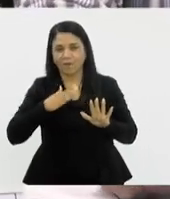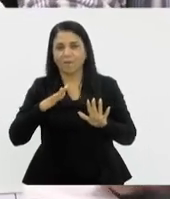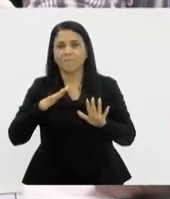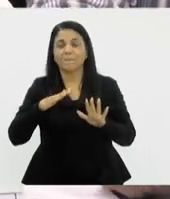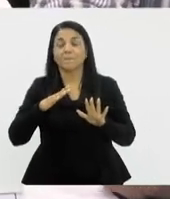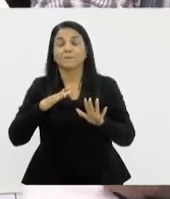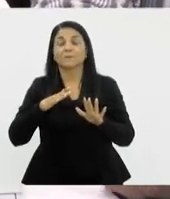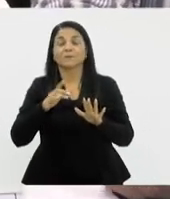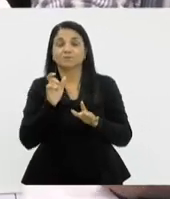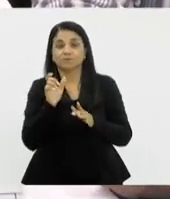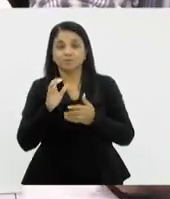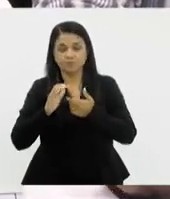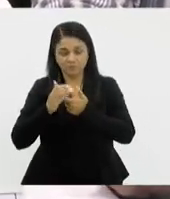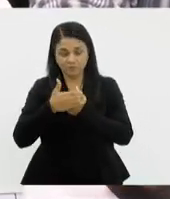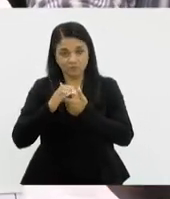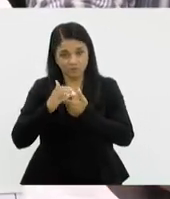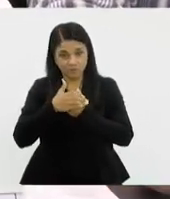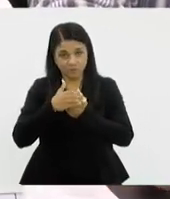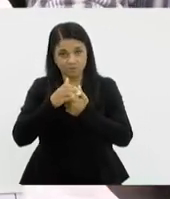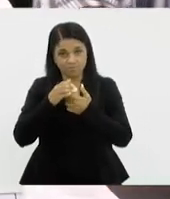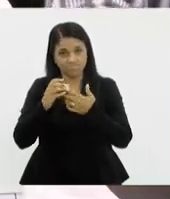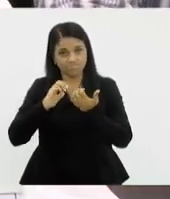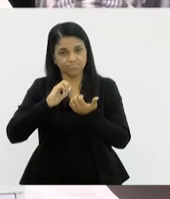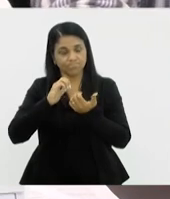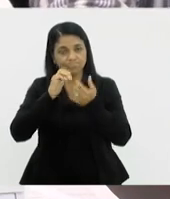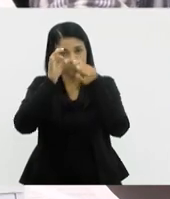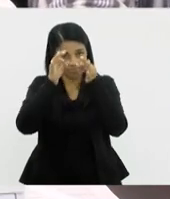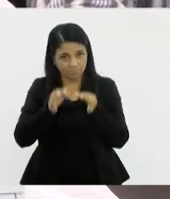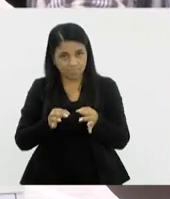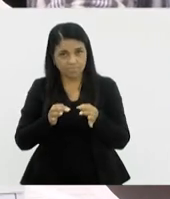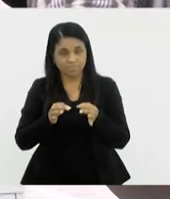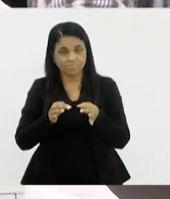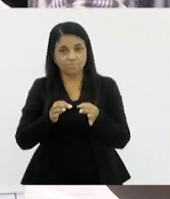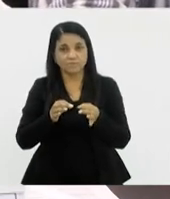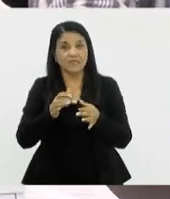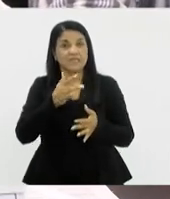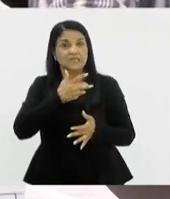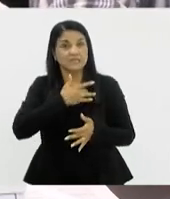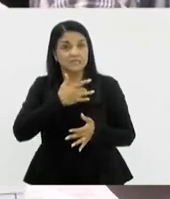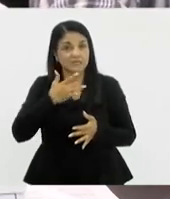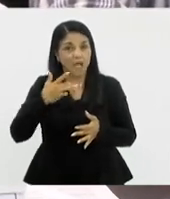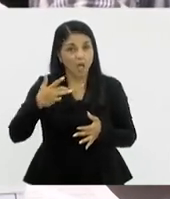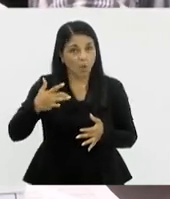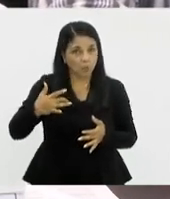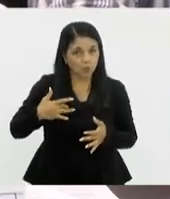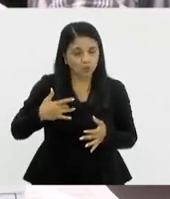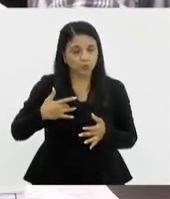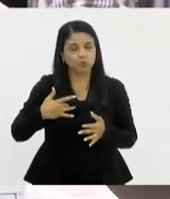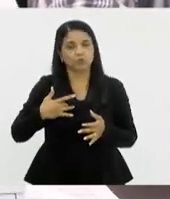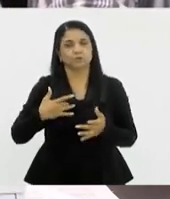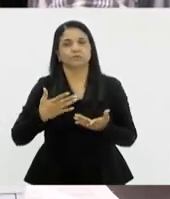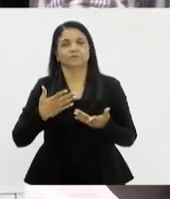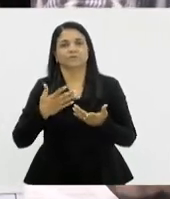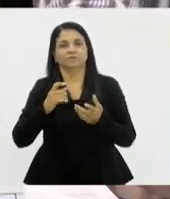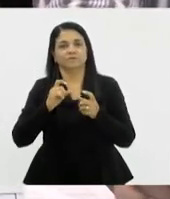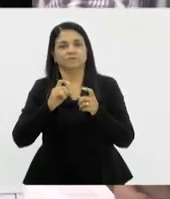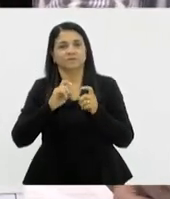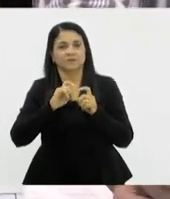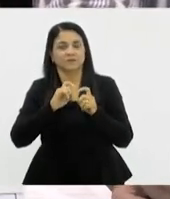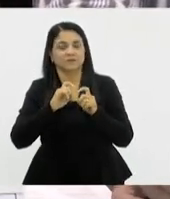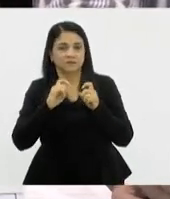Passou a ser, o termo mais adequado, passou a ser saúde reprodutiva, que é um tema